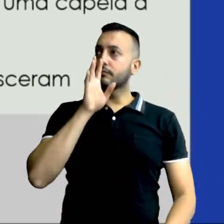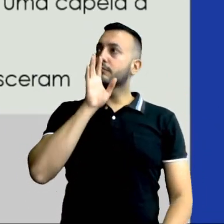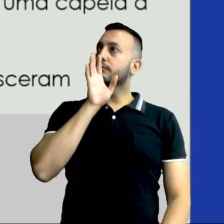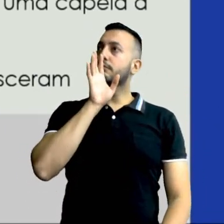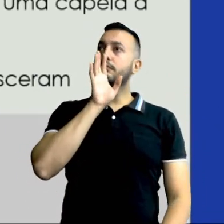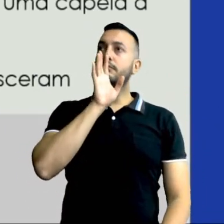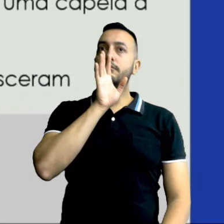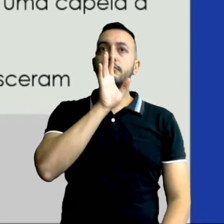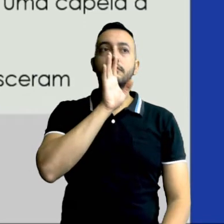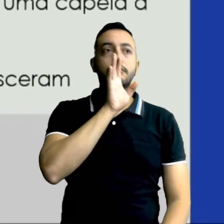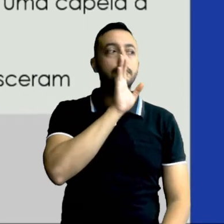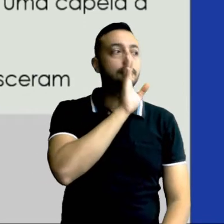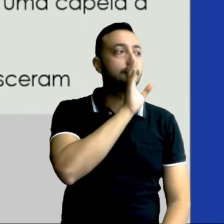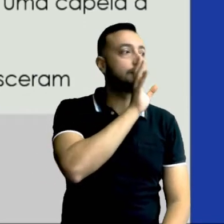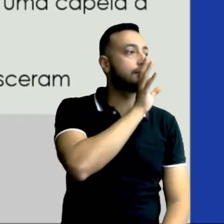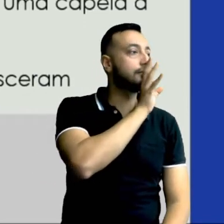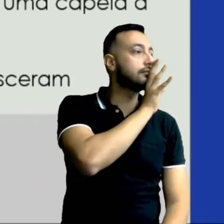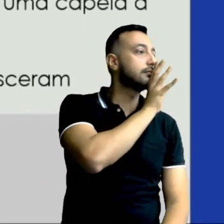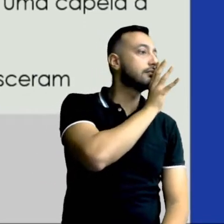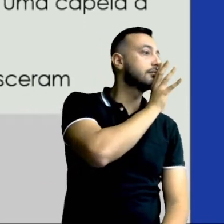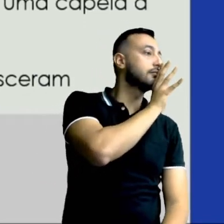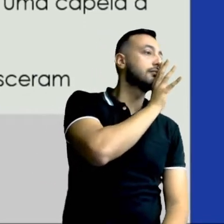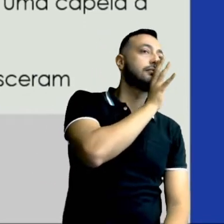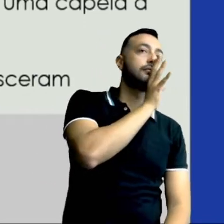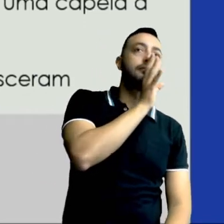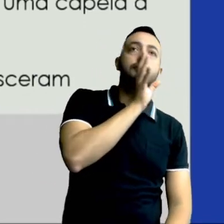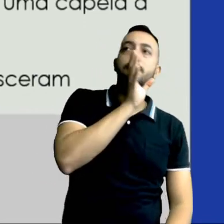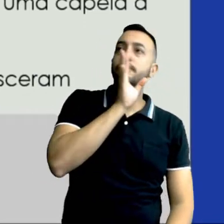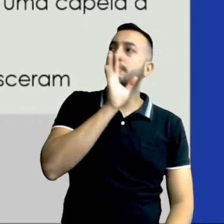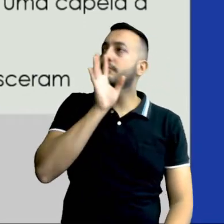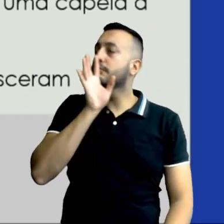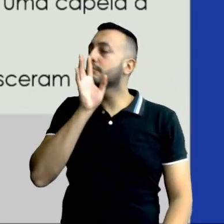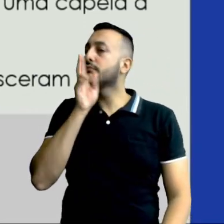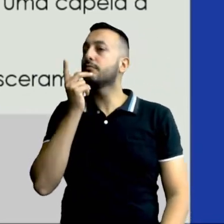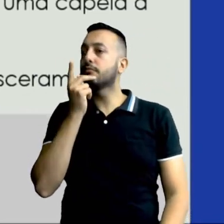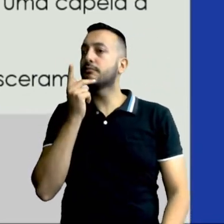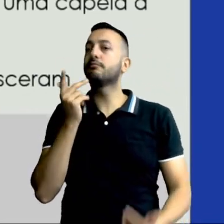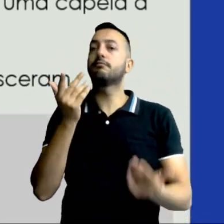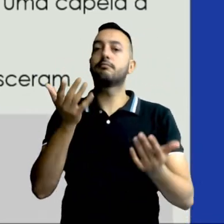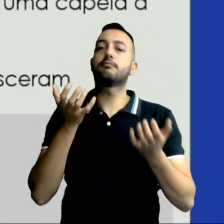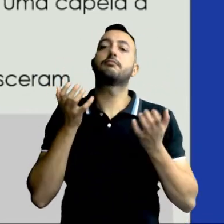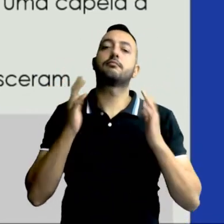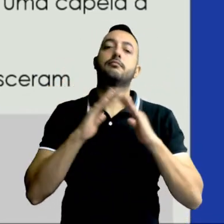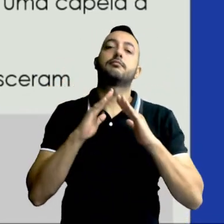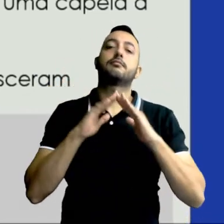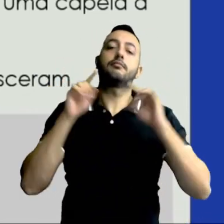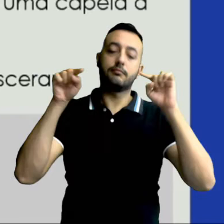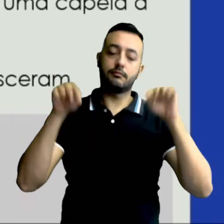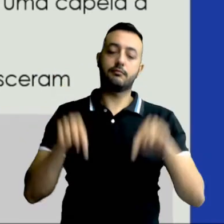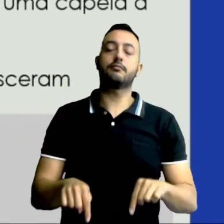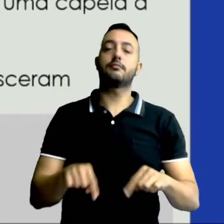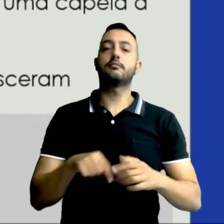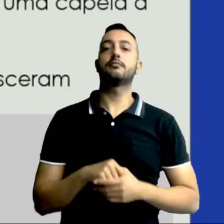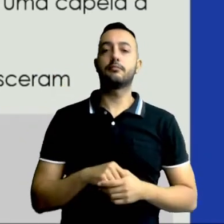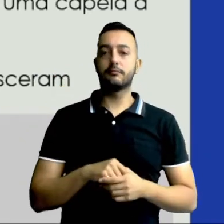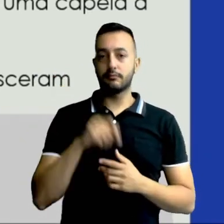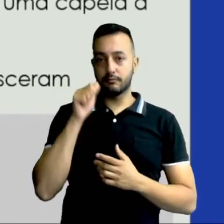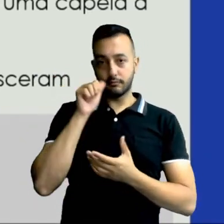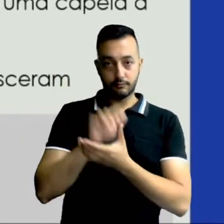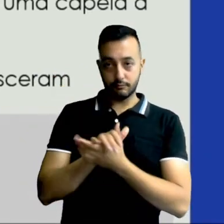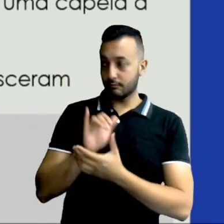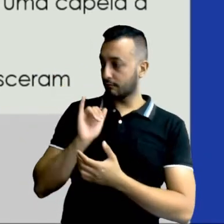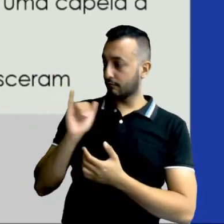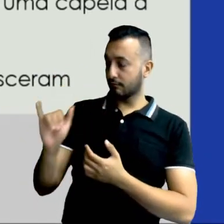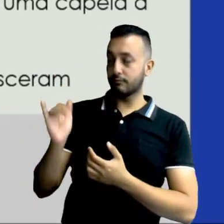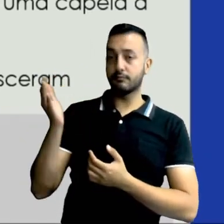em nossa região ele falou o seguinte vamos morar aqui porque ele disse a mulher